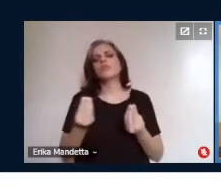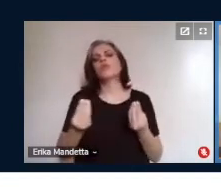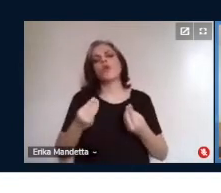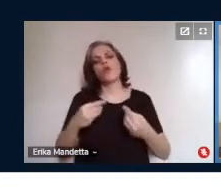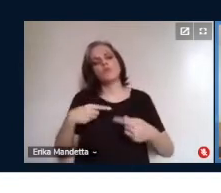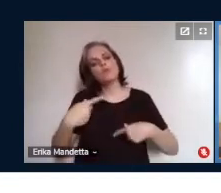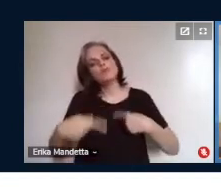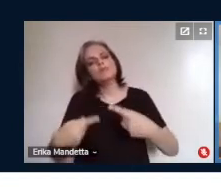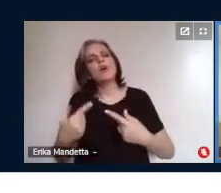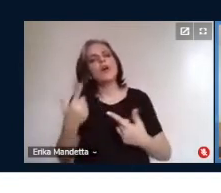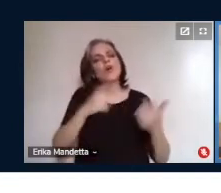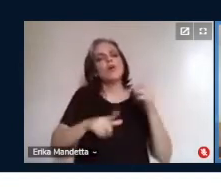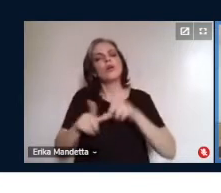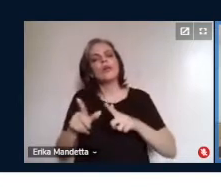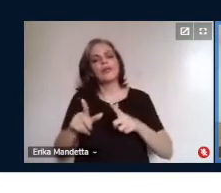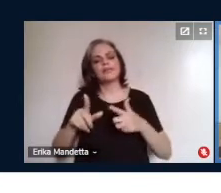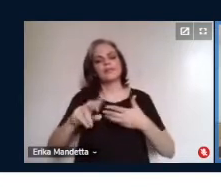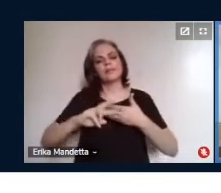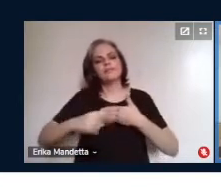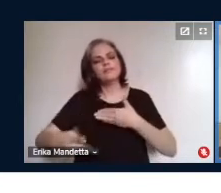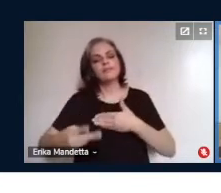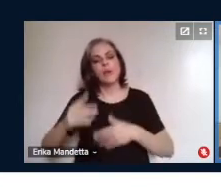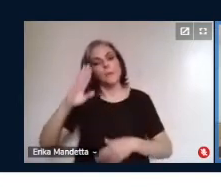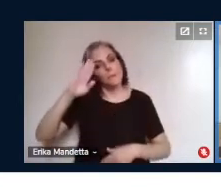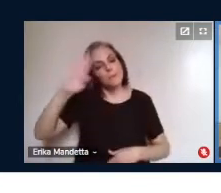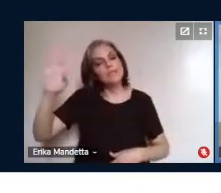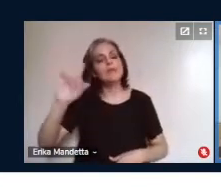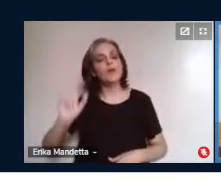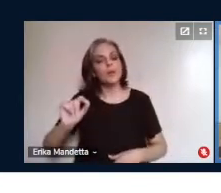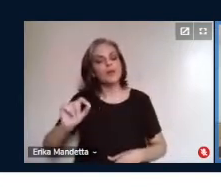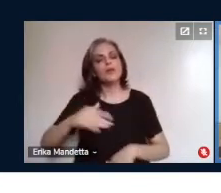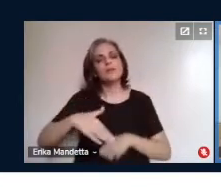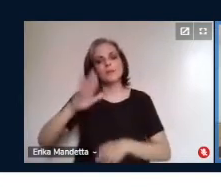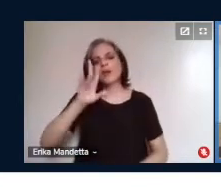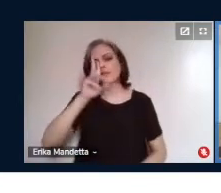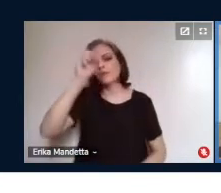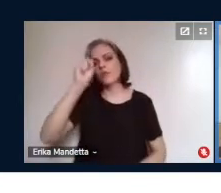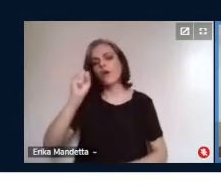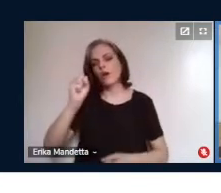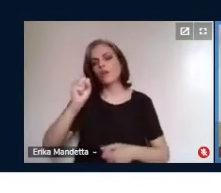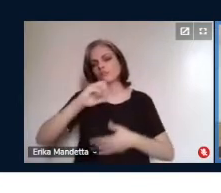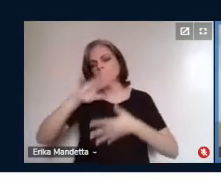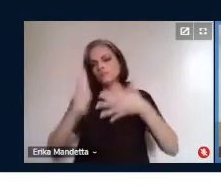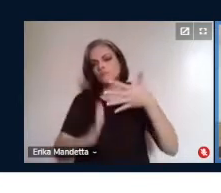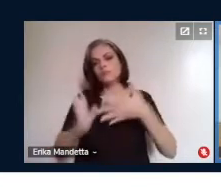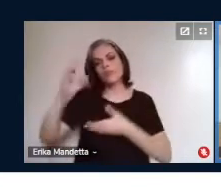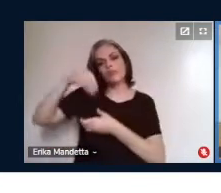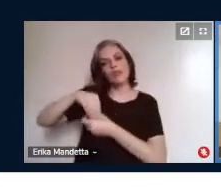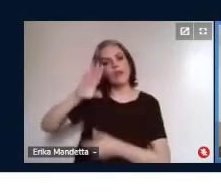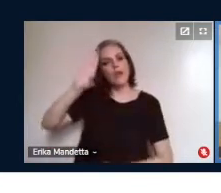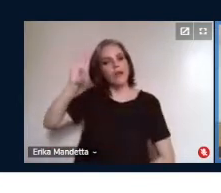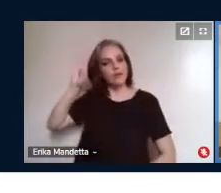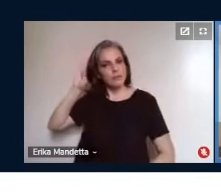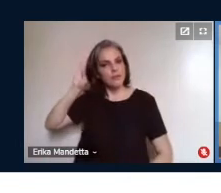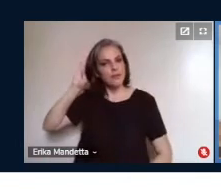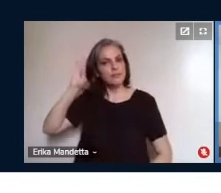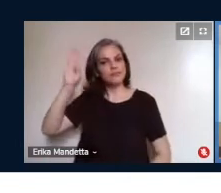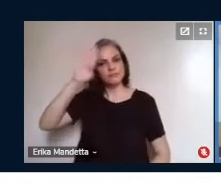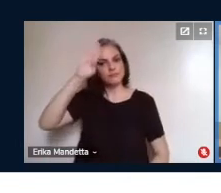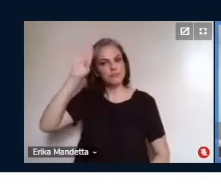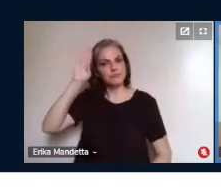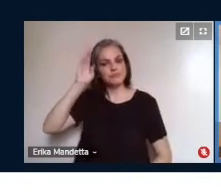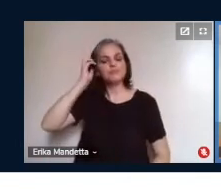que eu acho que um dos principais foi o fortalecimento da Libras dentro da academia. Então, são várias